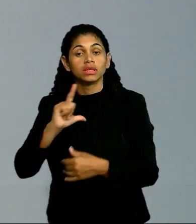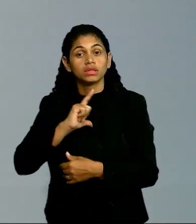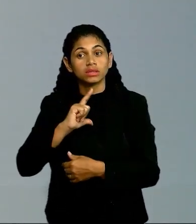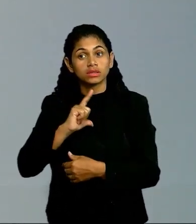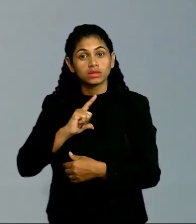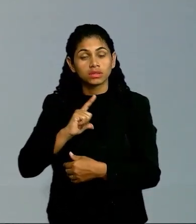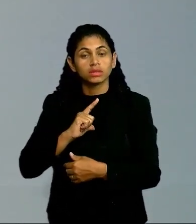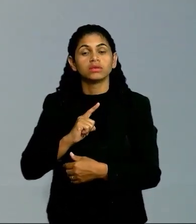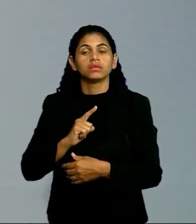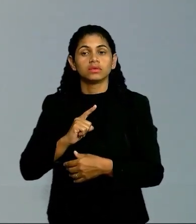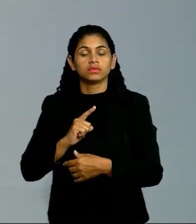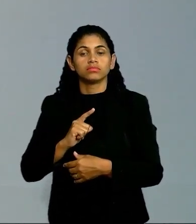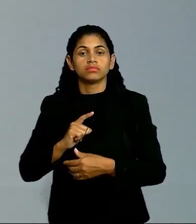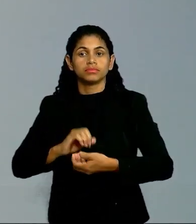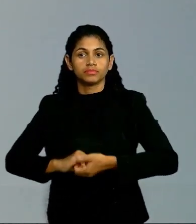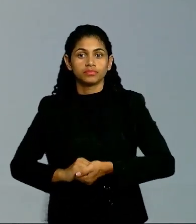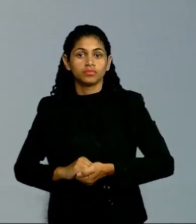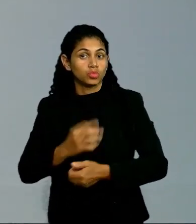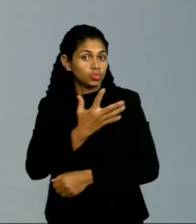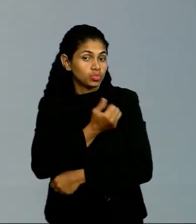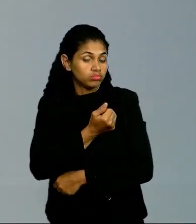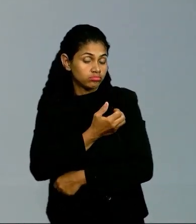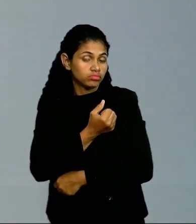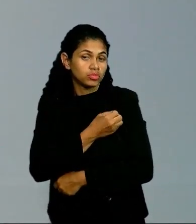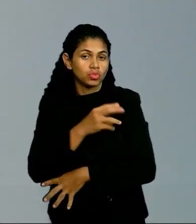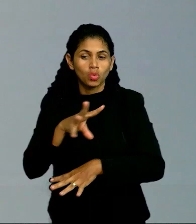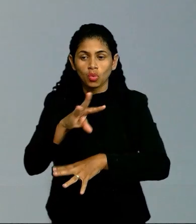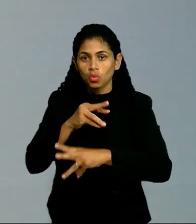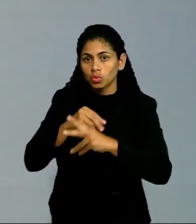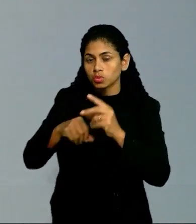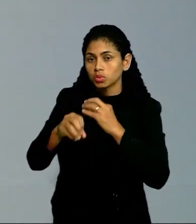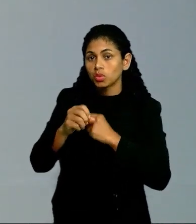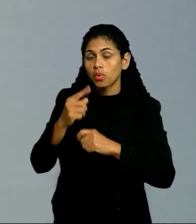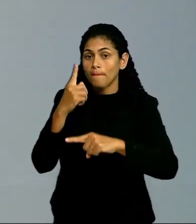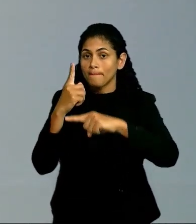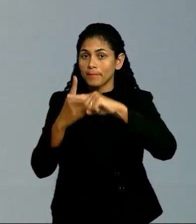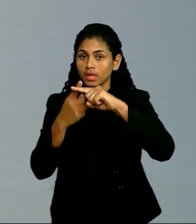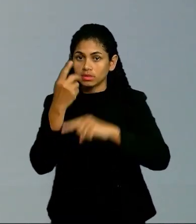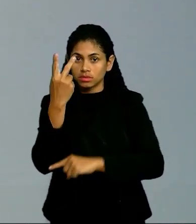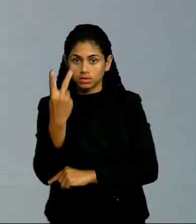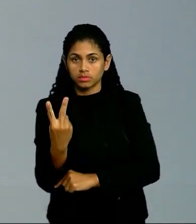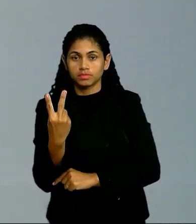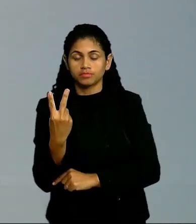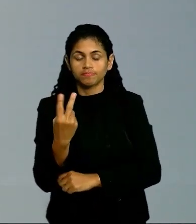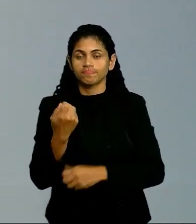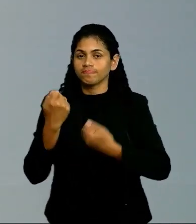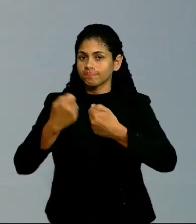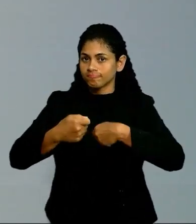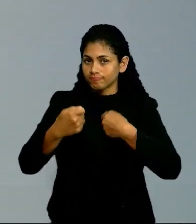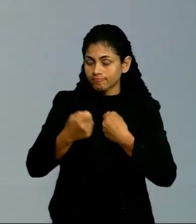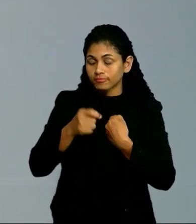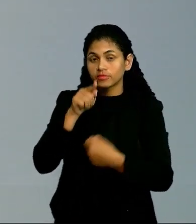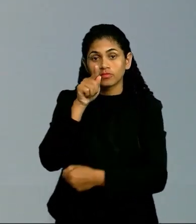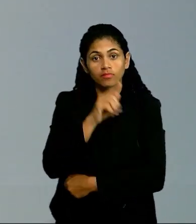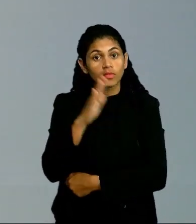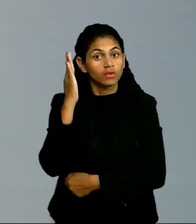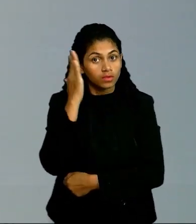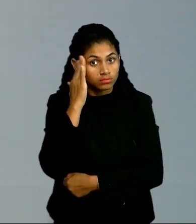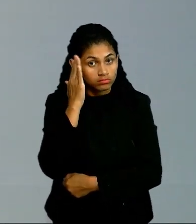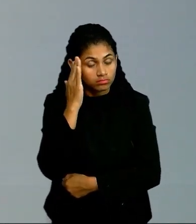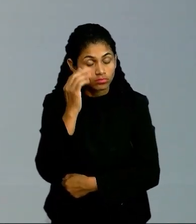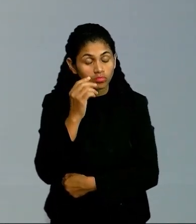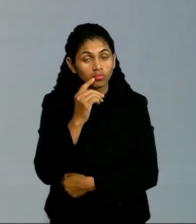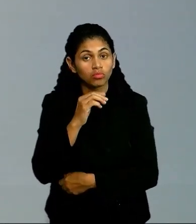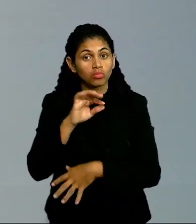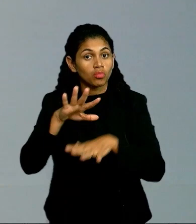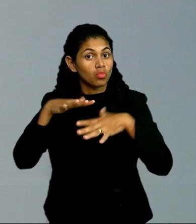esses elementos eles tendem a ter um número de oxidação mais 2. Então, eu preciso que vocês saibam quais são esses